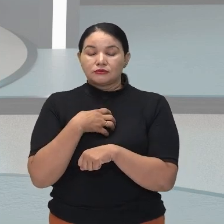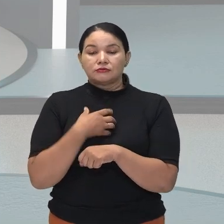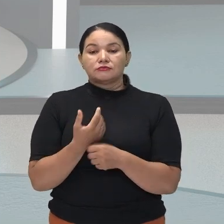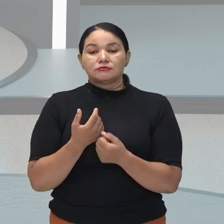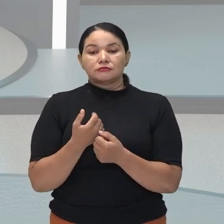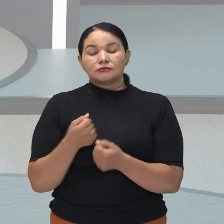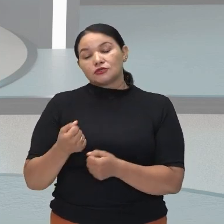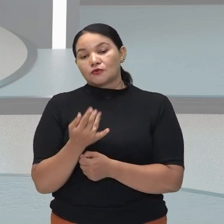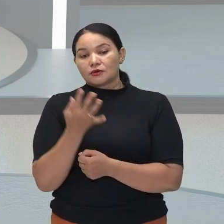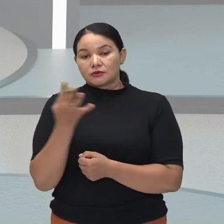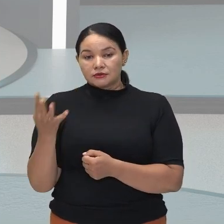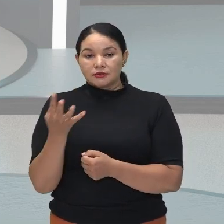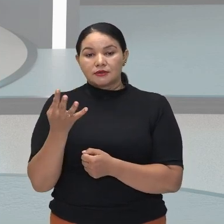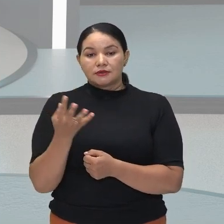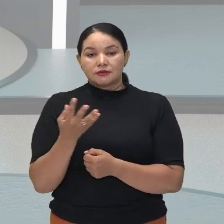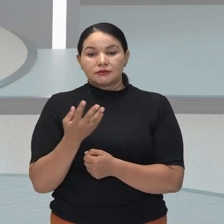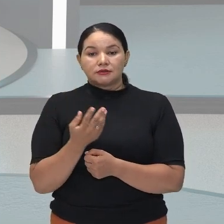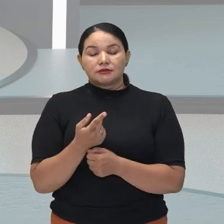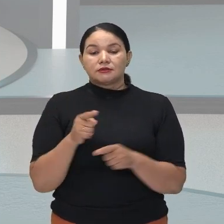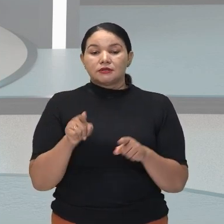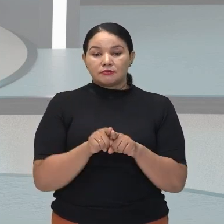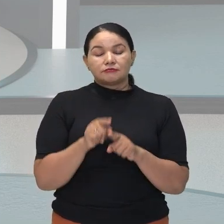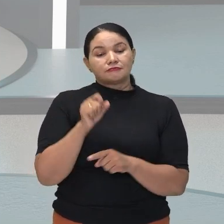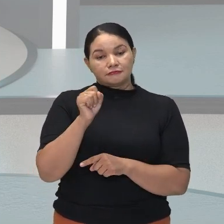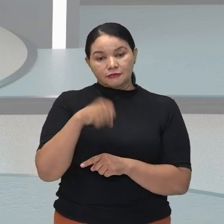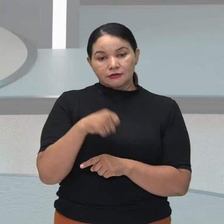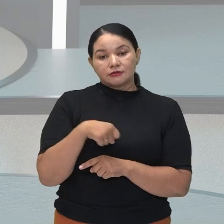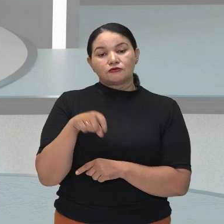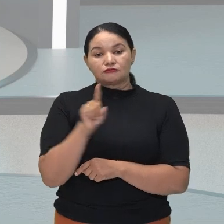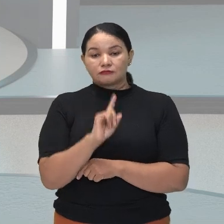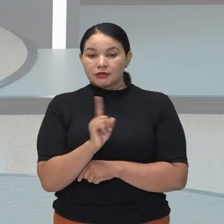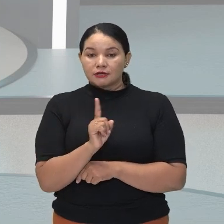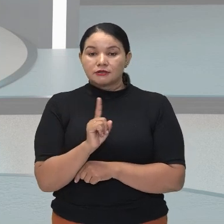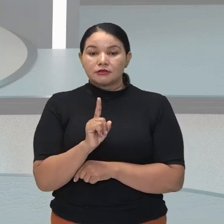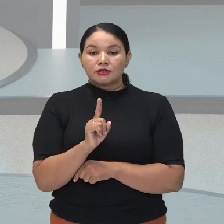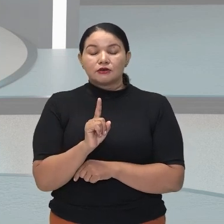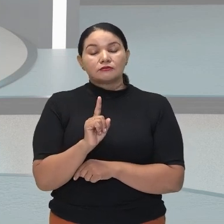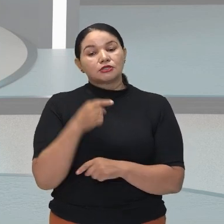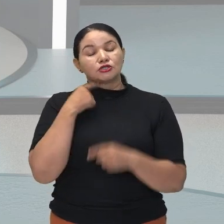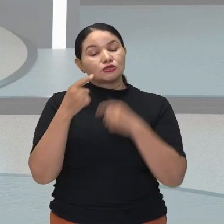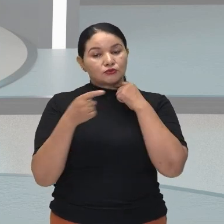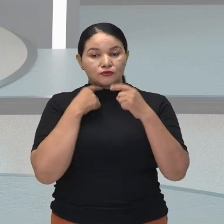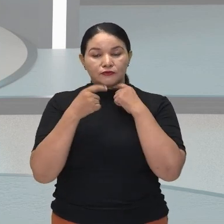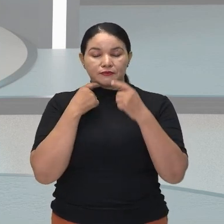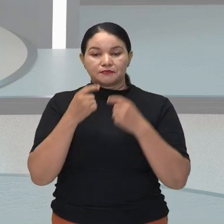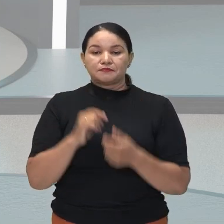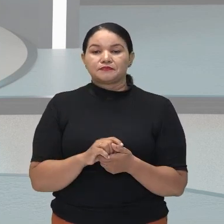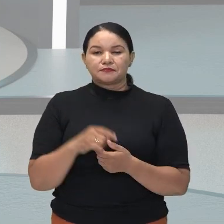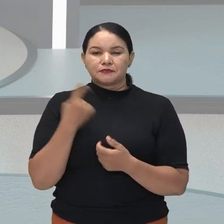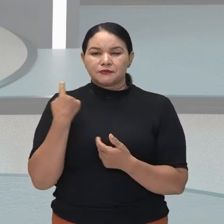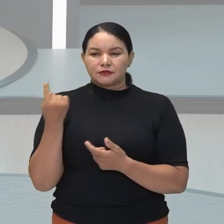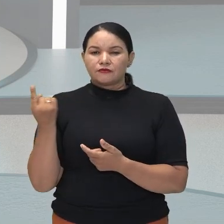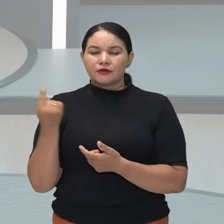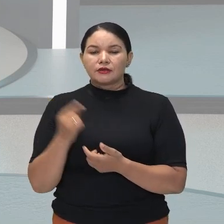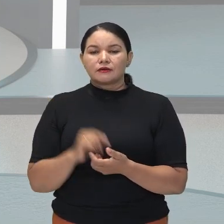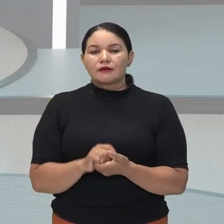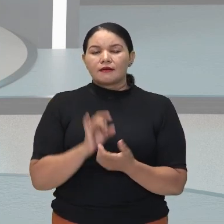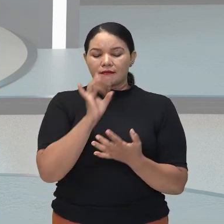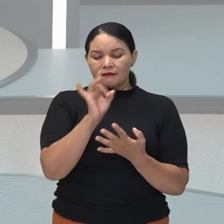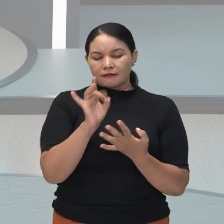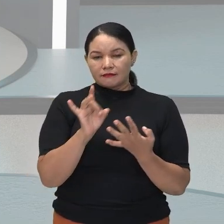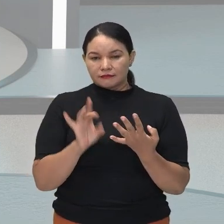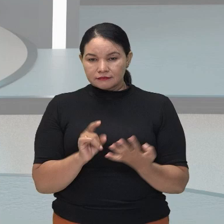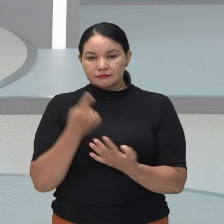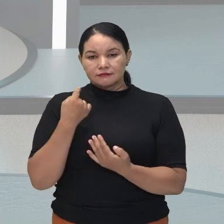de cantidade, de afirmação, de negação e de dúvida. Agora vamos ver de pertinho cada um